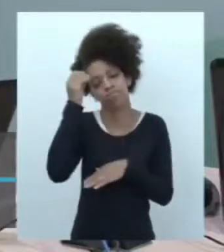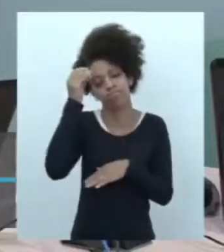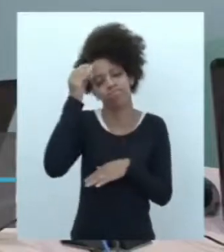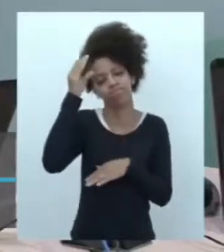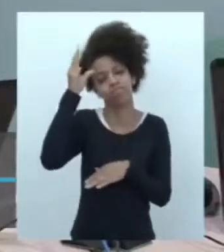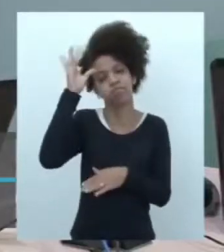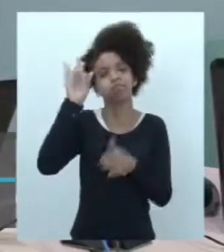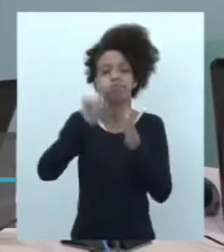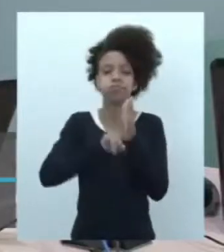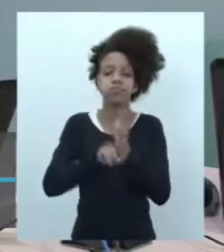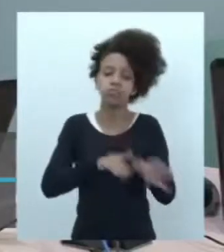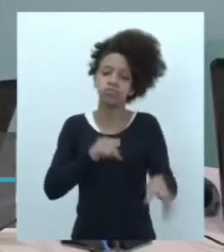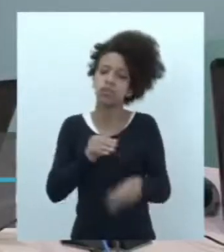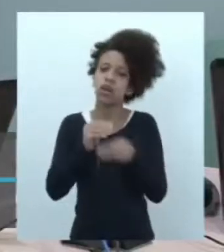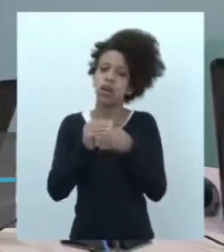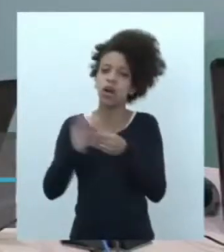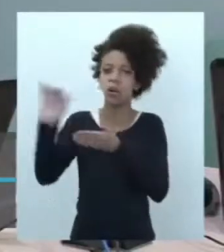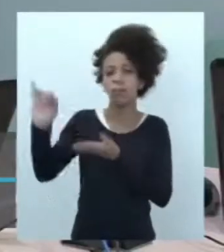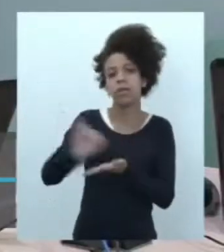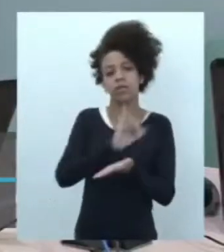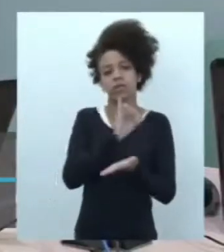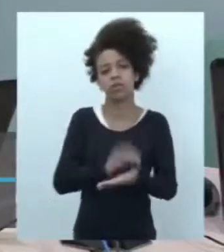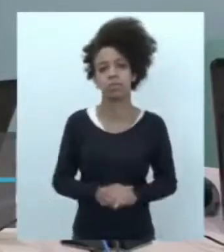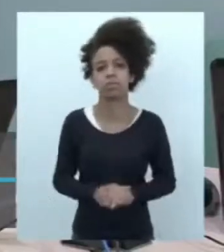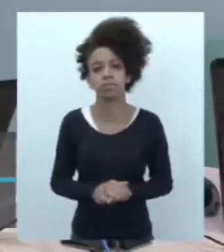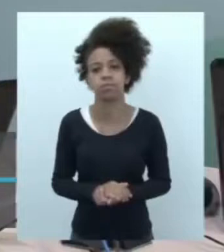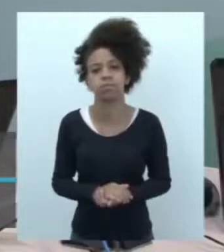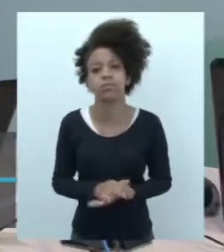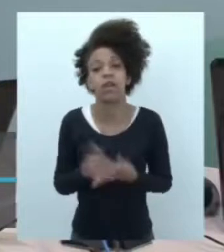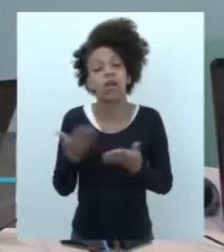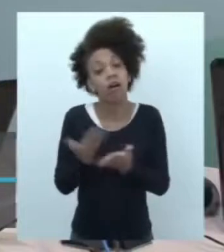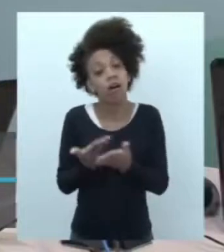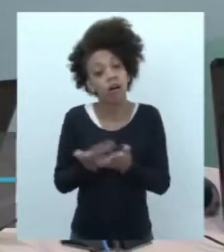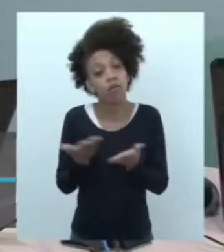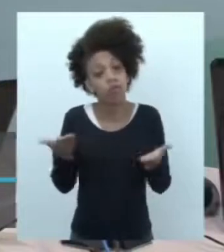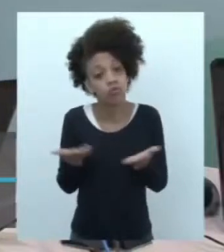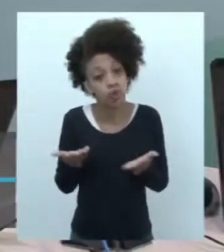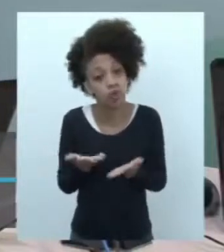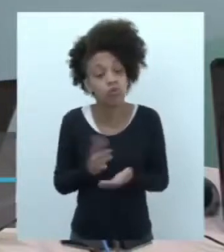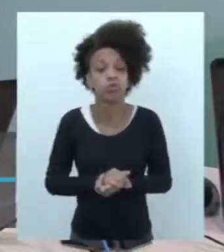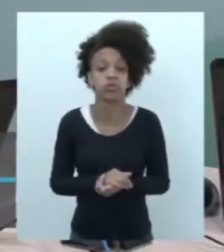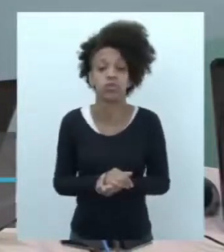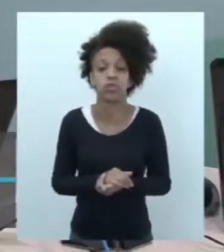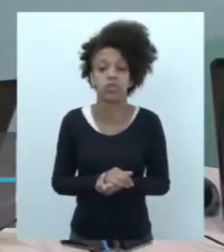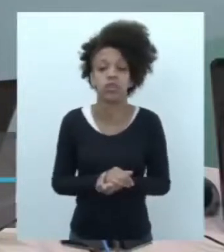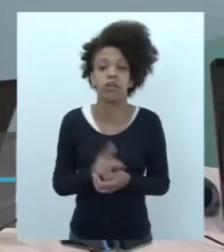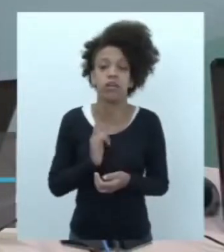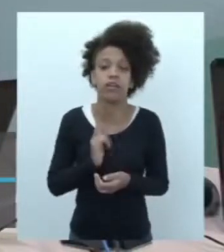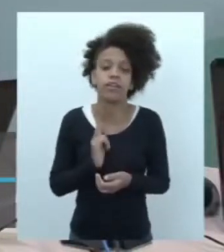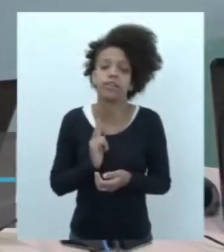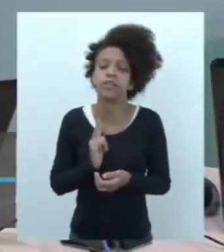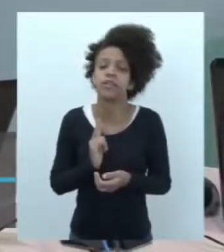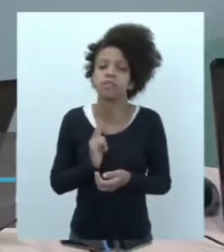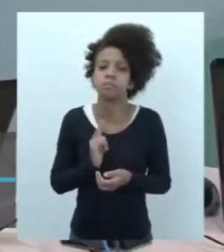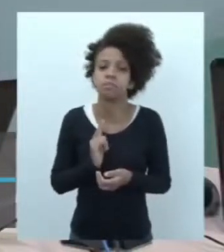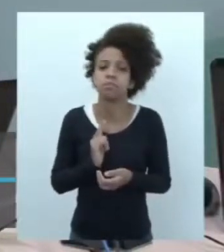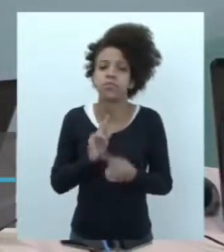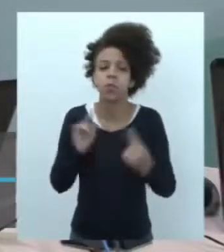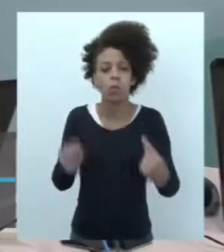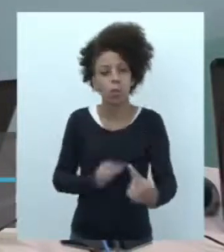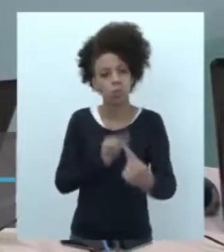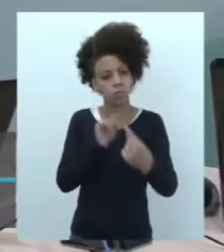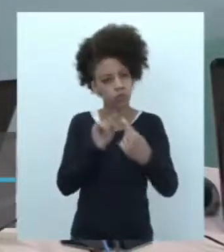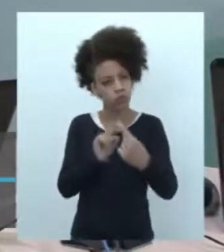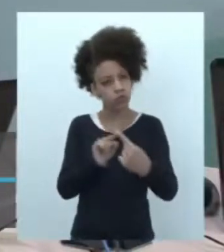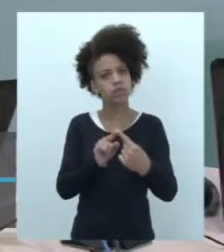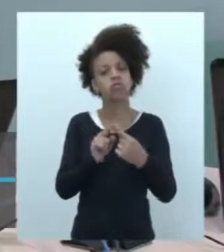as contribuições de diferentes povos. E na aula de hoje, né, a nossa aula ela tem o